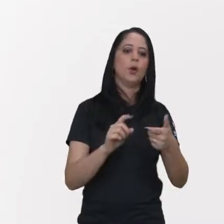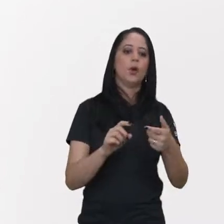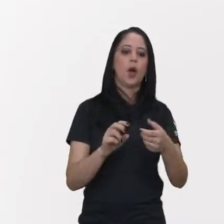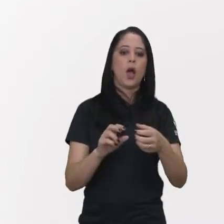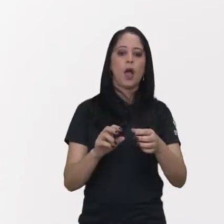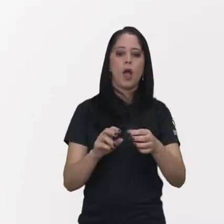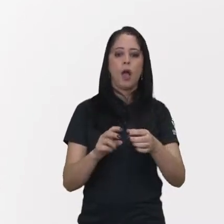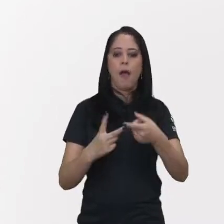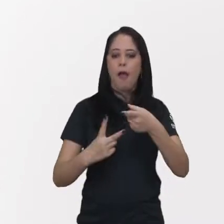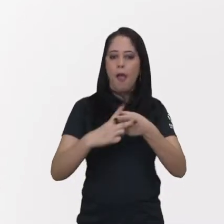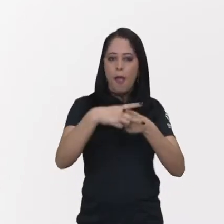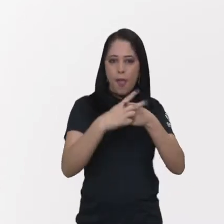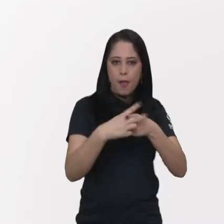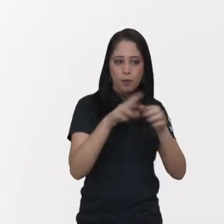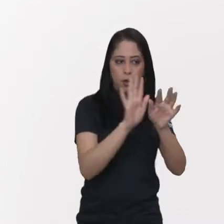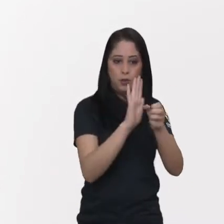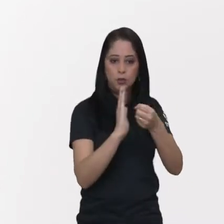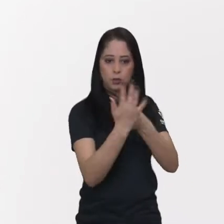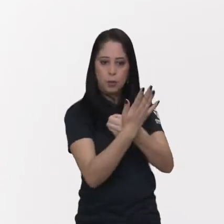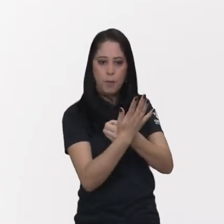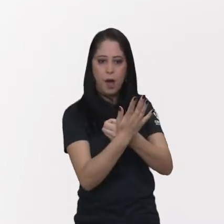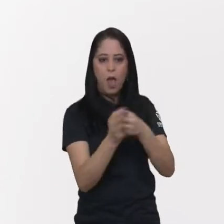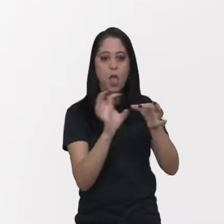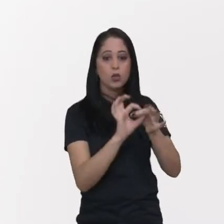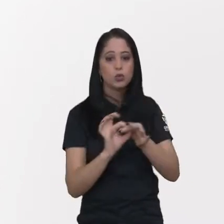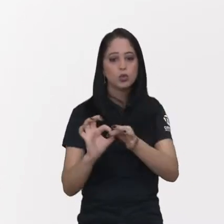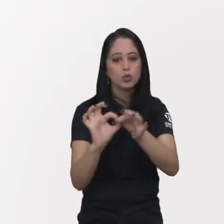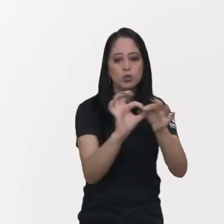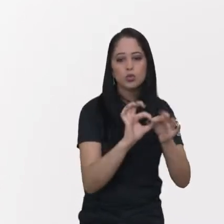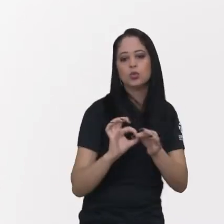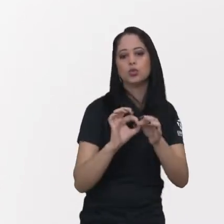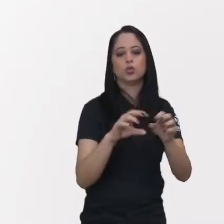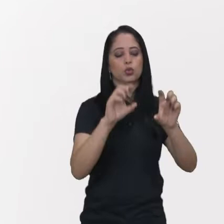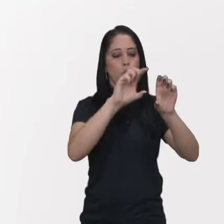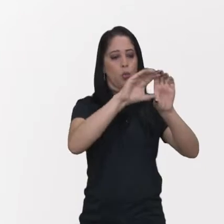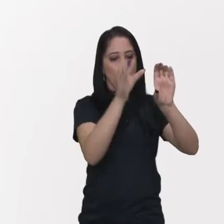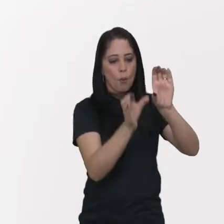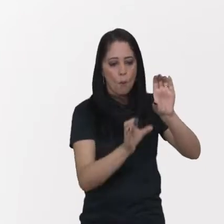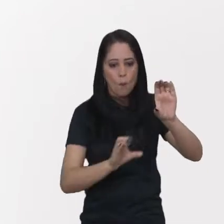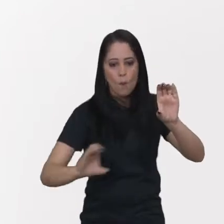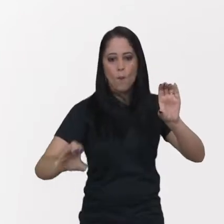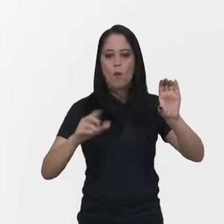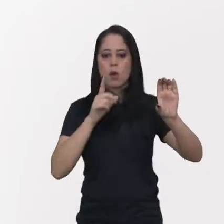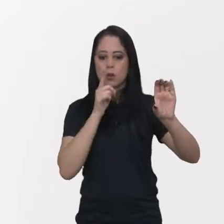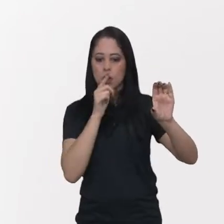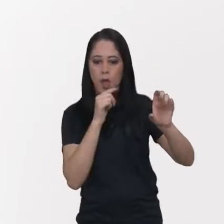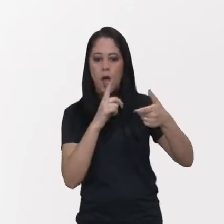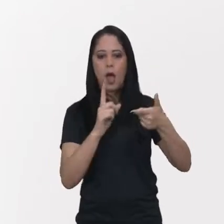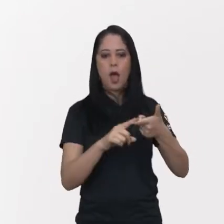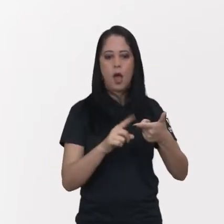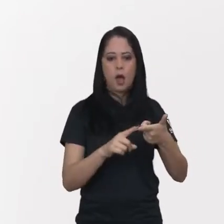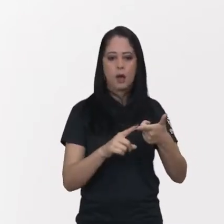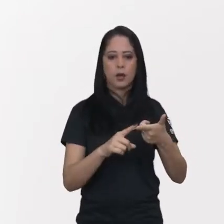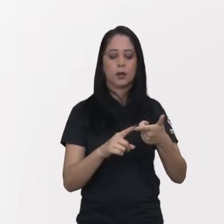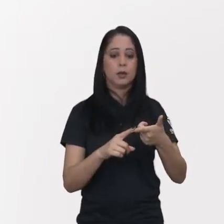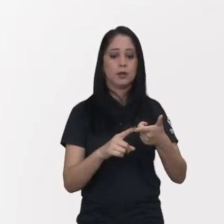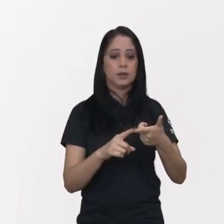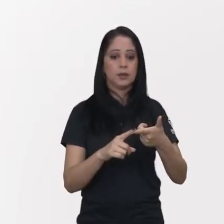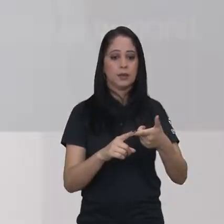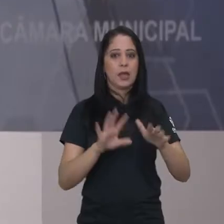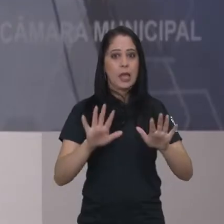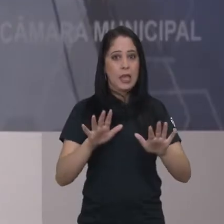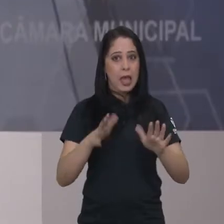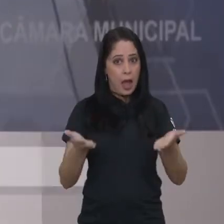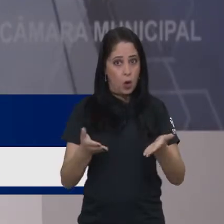Saneamento básico, transporte público, macro-drenagem urbana, mobilidade. E o que nos